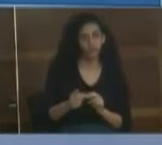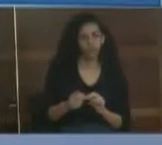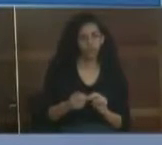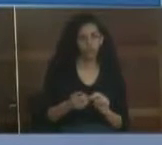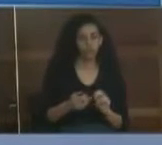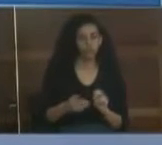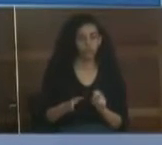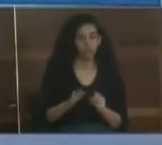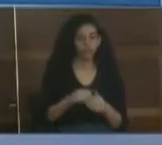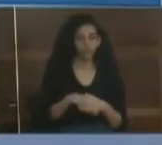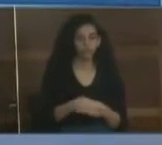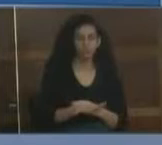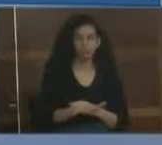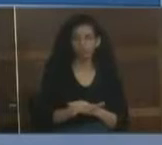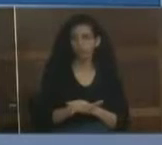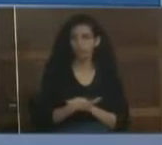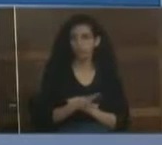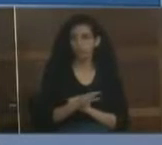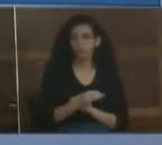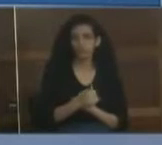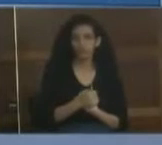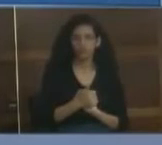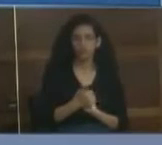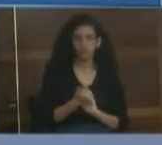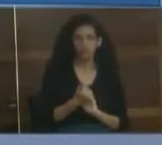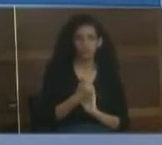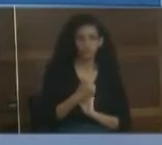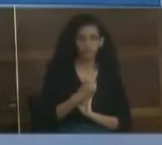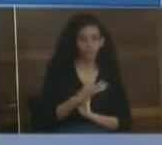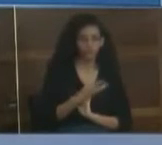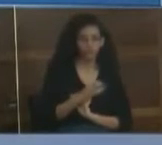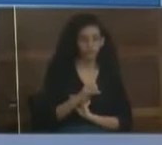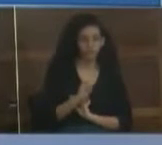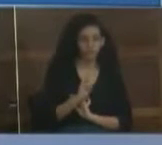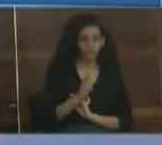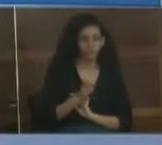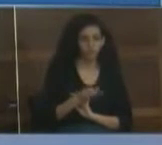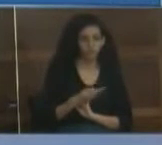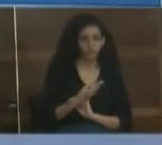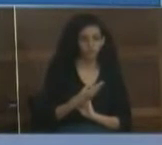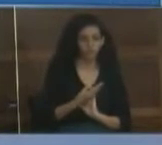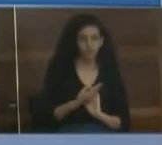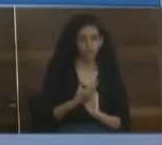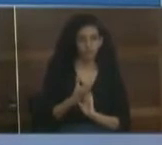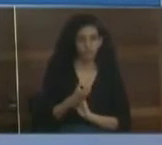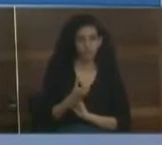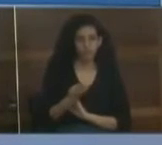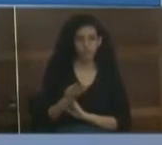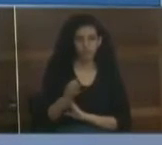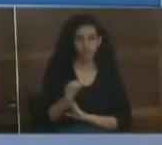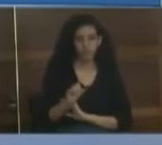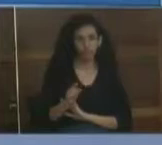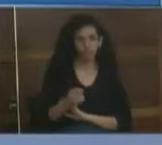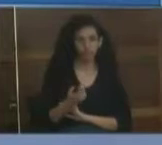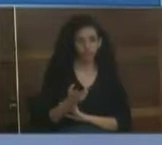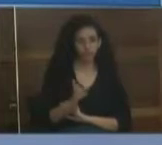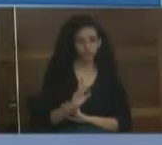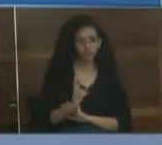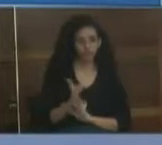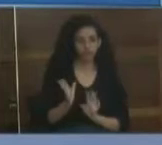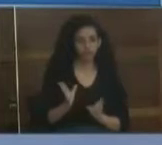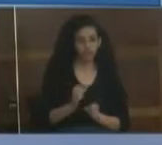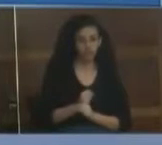reais reserva de contingência despesa orçada atualizada de 39 milhões 640 mil reais